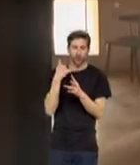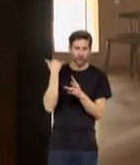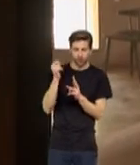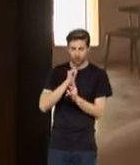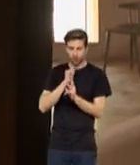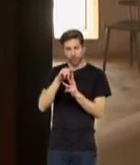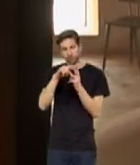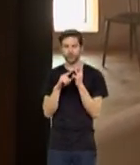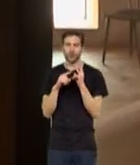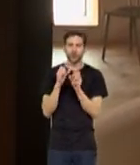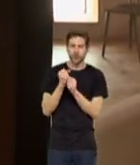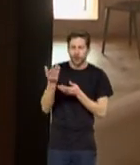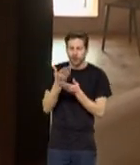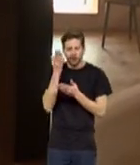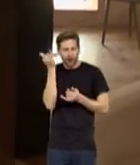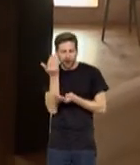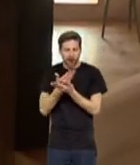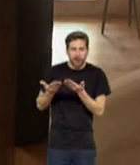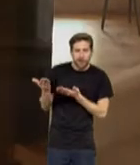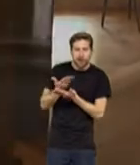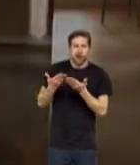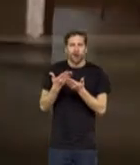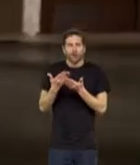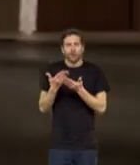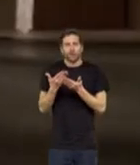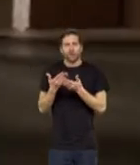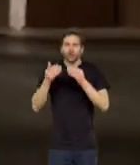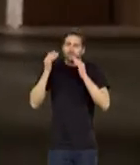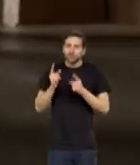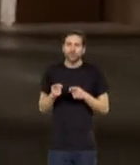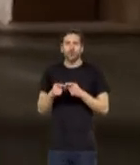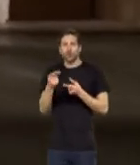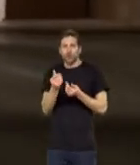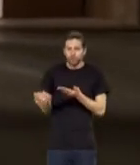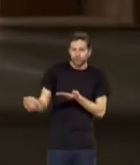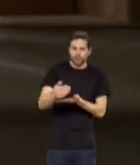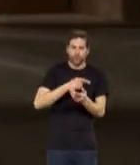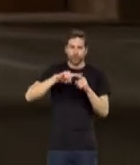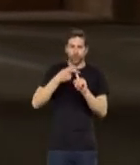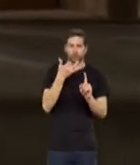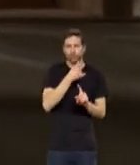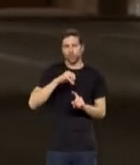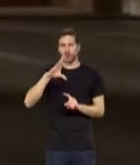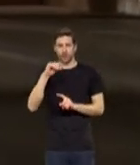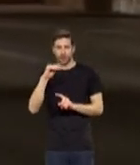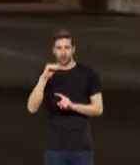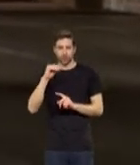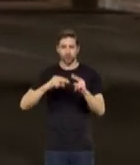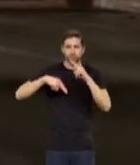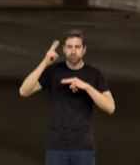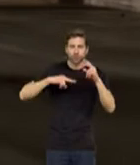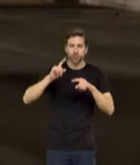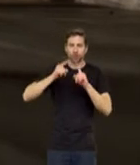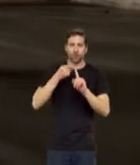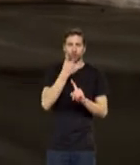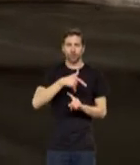a primeira vez que achámos que isto tinha alguma saída foi precisamente com os fundos comunitários, em 2010, e a obra começou em 2014, demorou cerca de